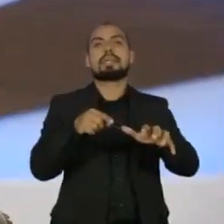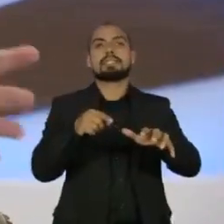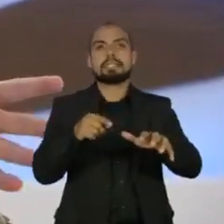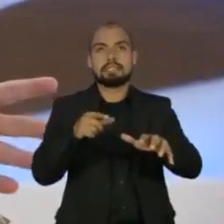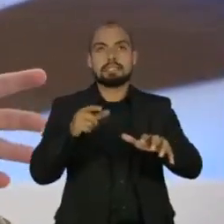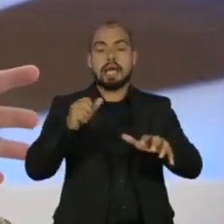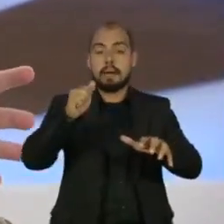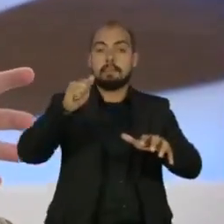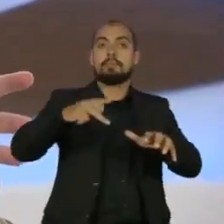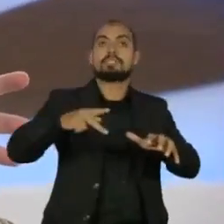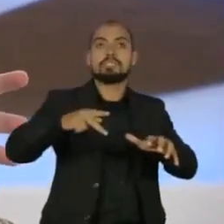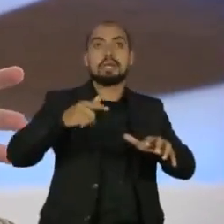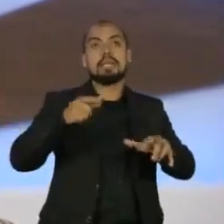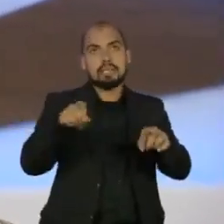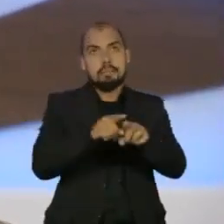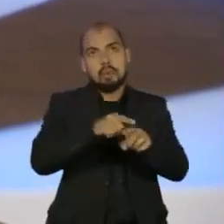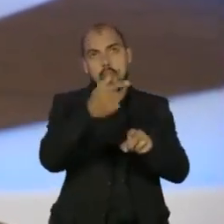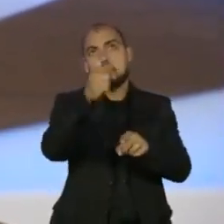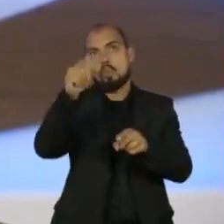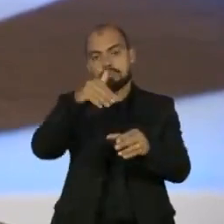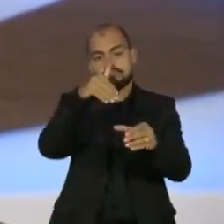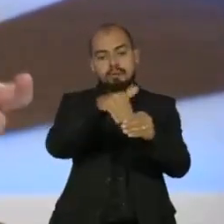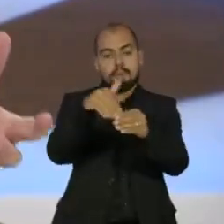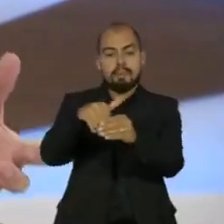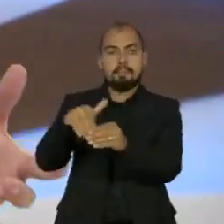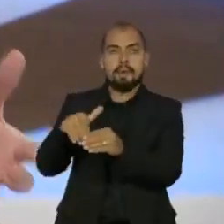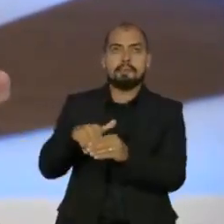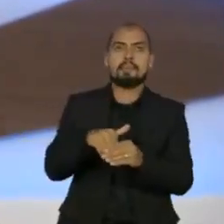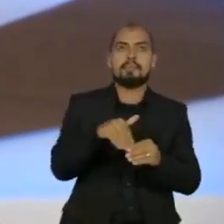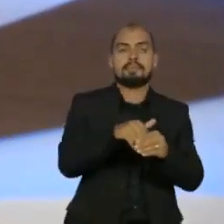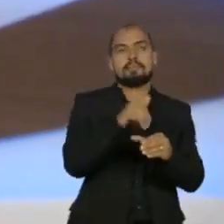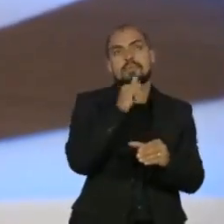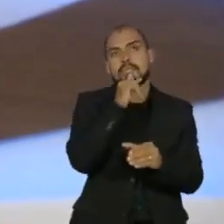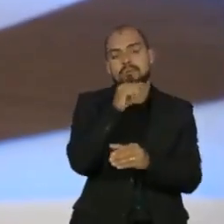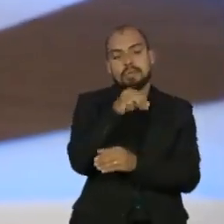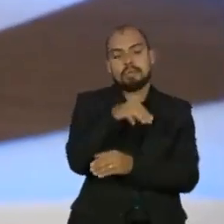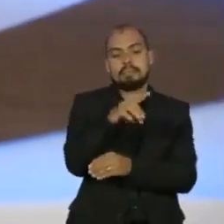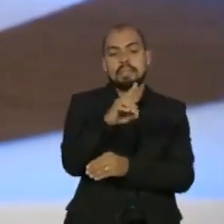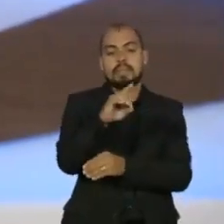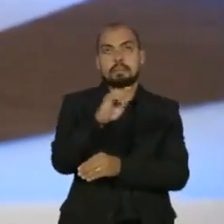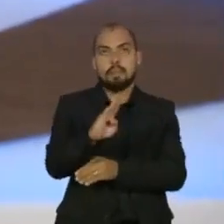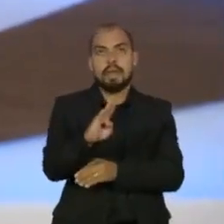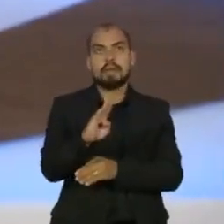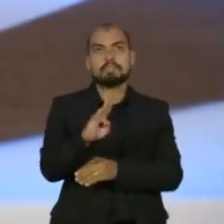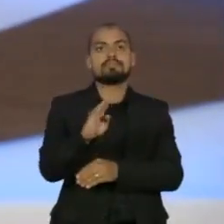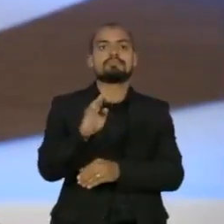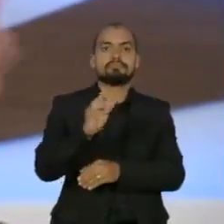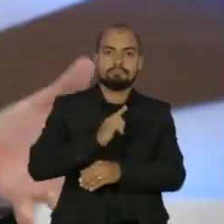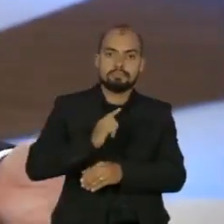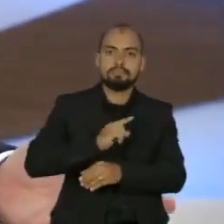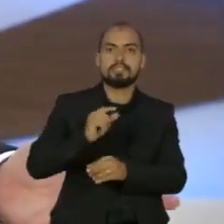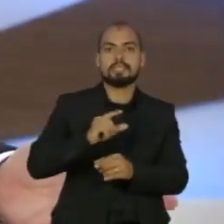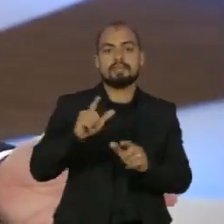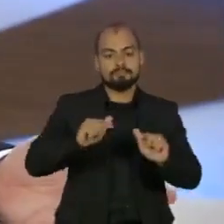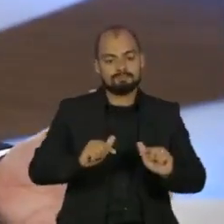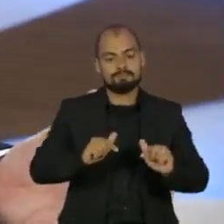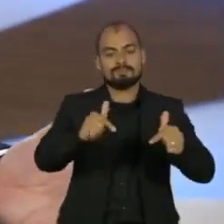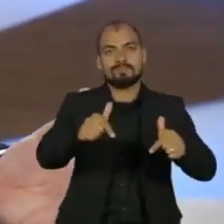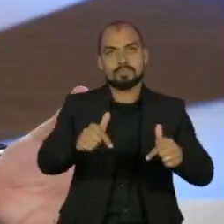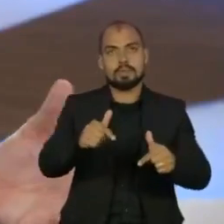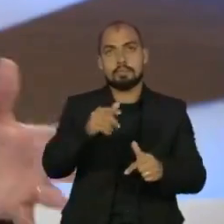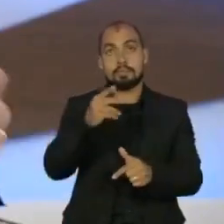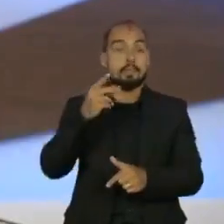que de todas as outras votações quando no MDB Houve alguma ação por parte